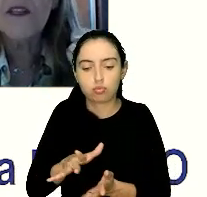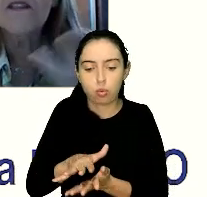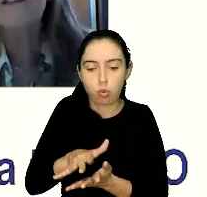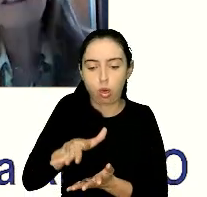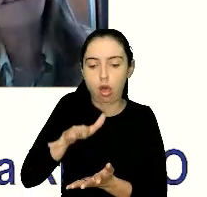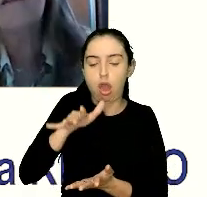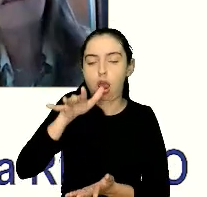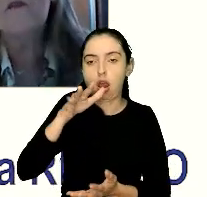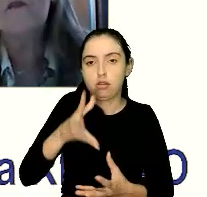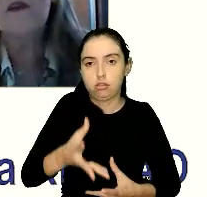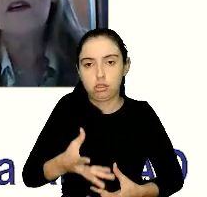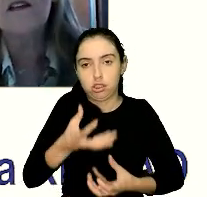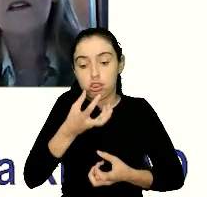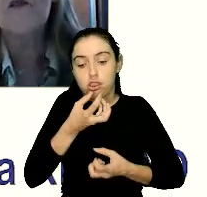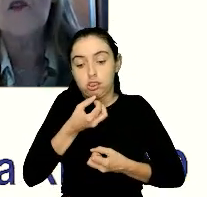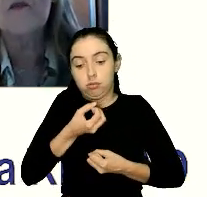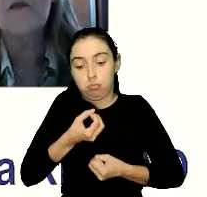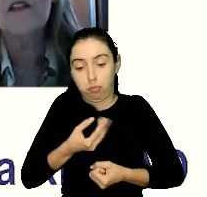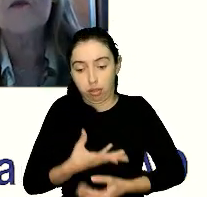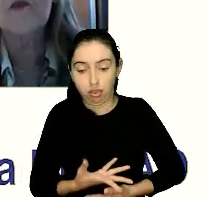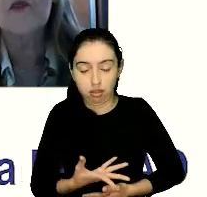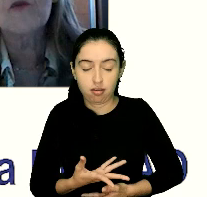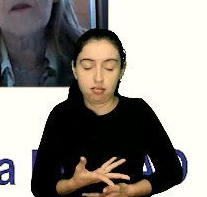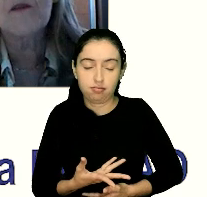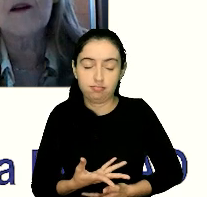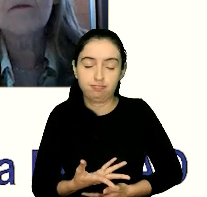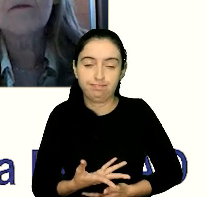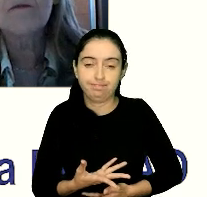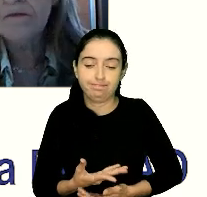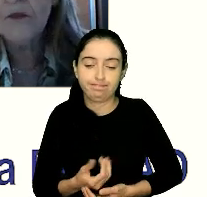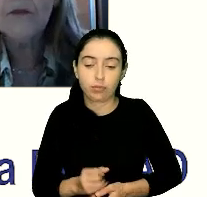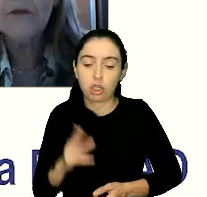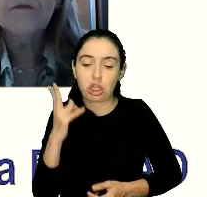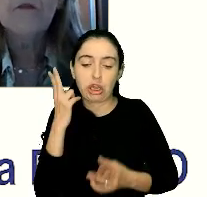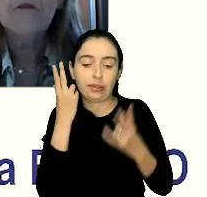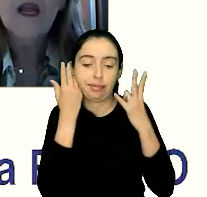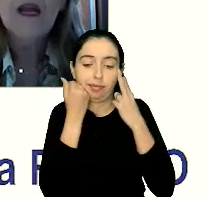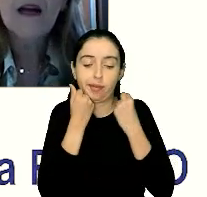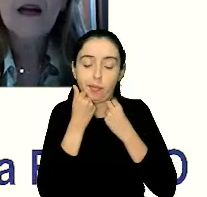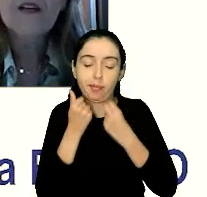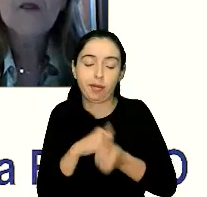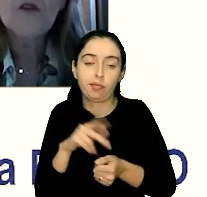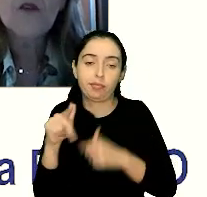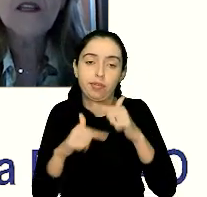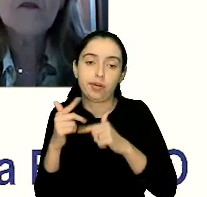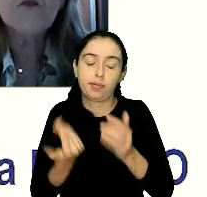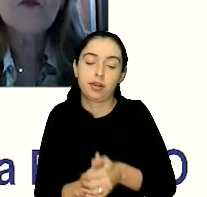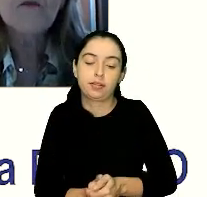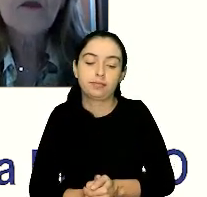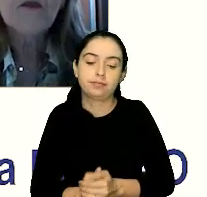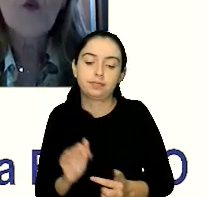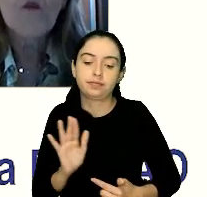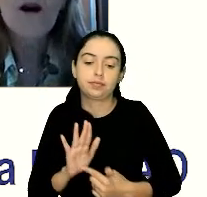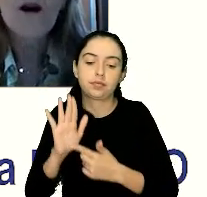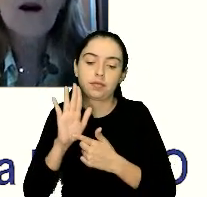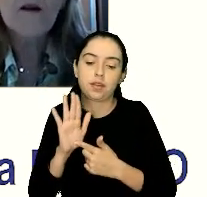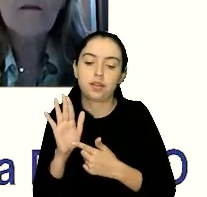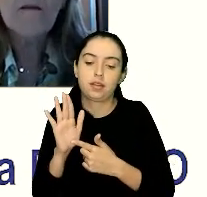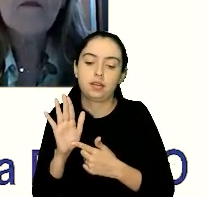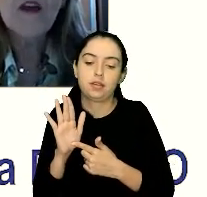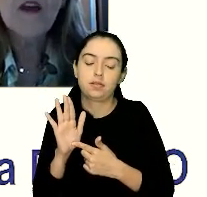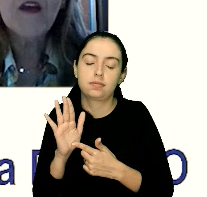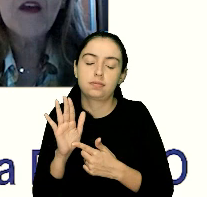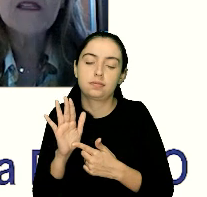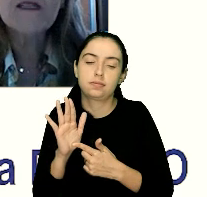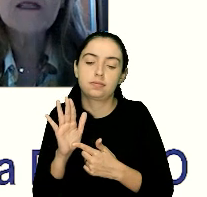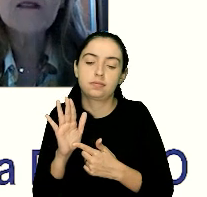muitas vezes fica implicada de forma natural no trabalho, né? Aqui nós temos